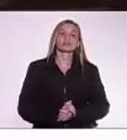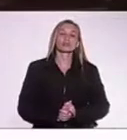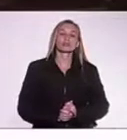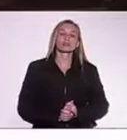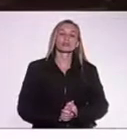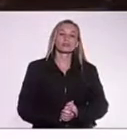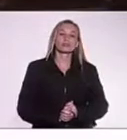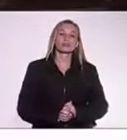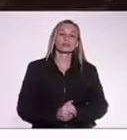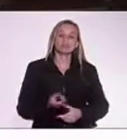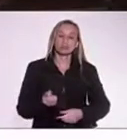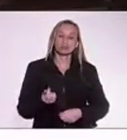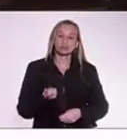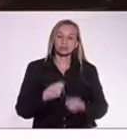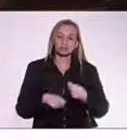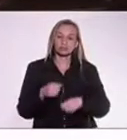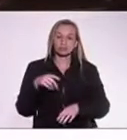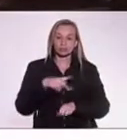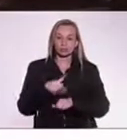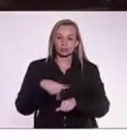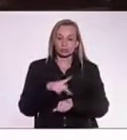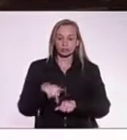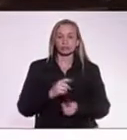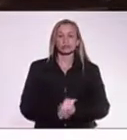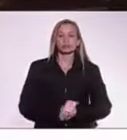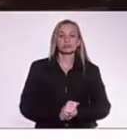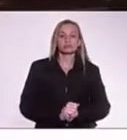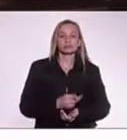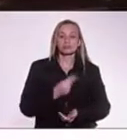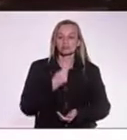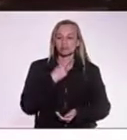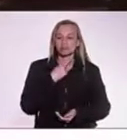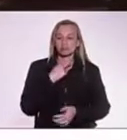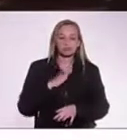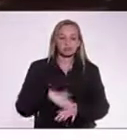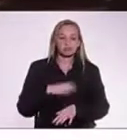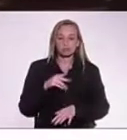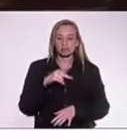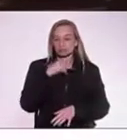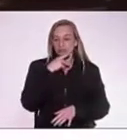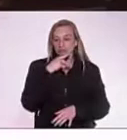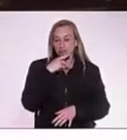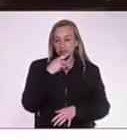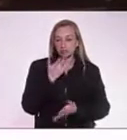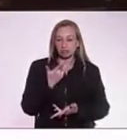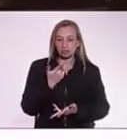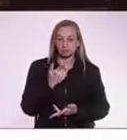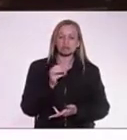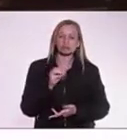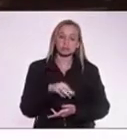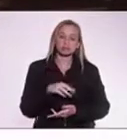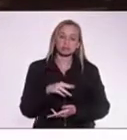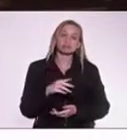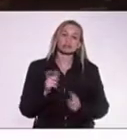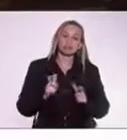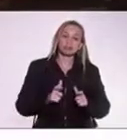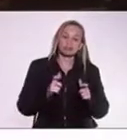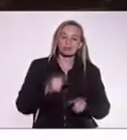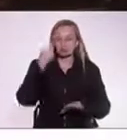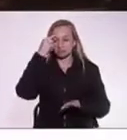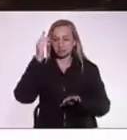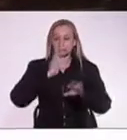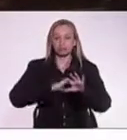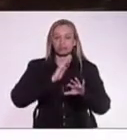E aí, a gente não pode, por mais que o parlamento seja sim, e é muito salutar, um local de embate